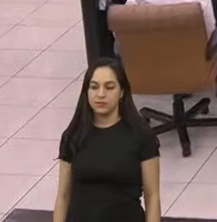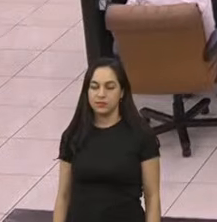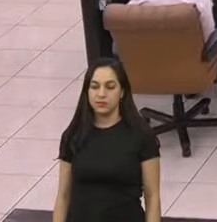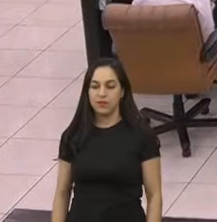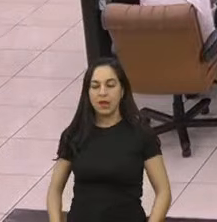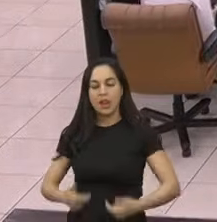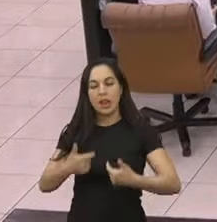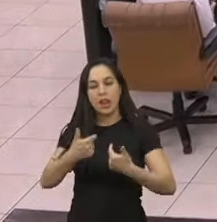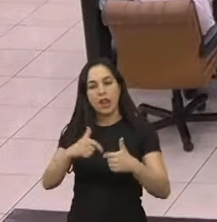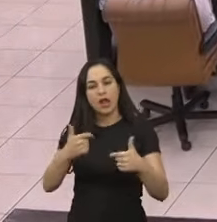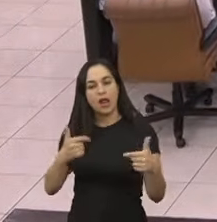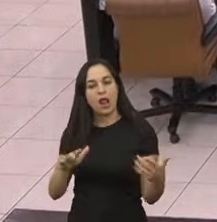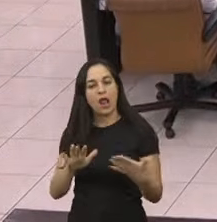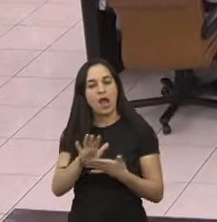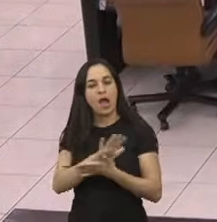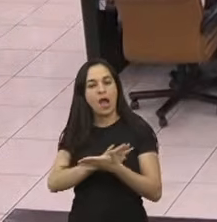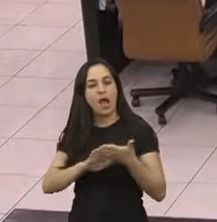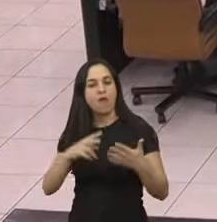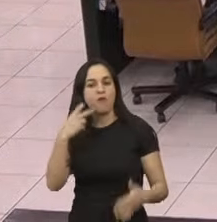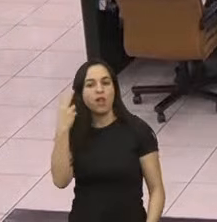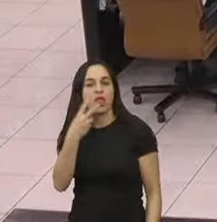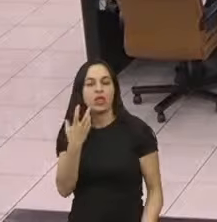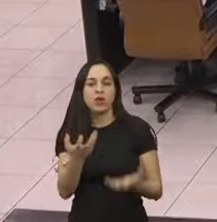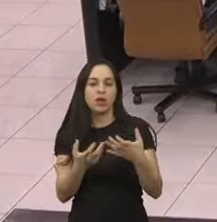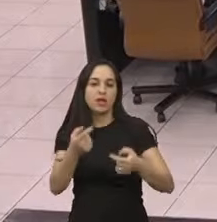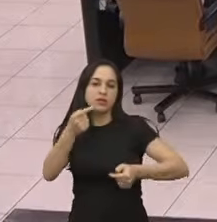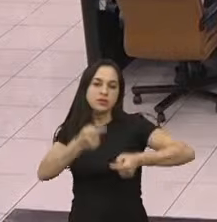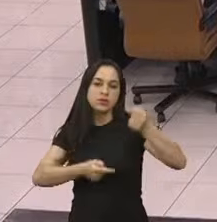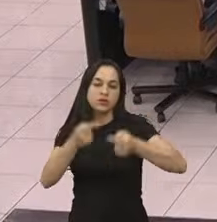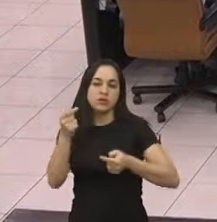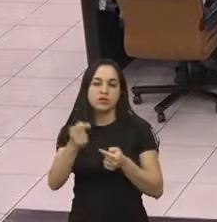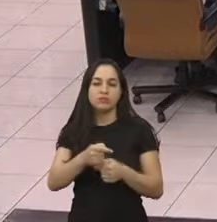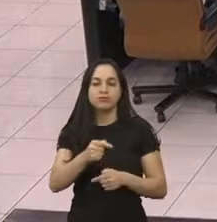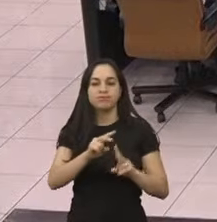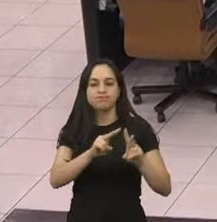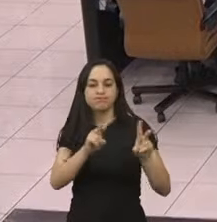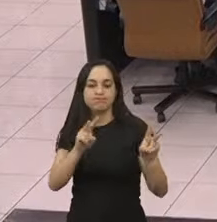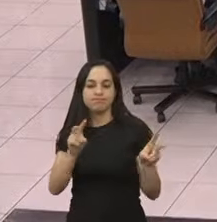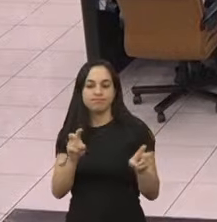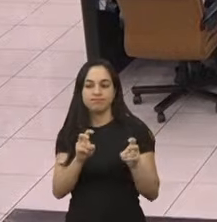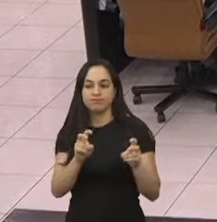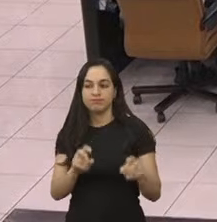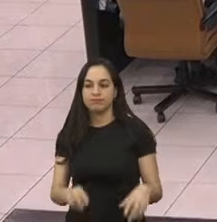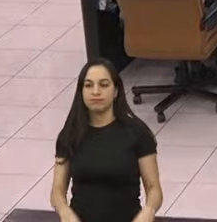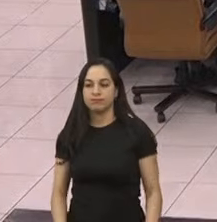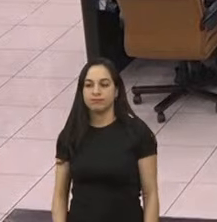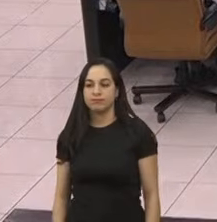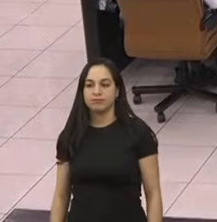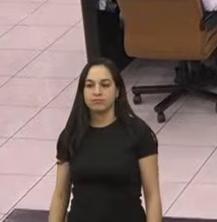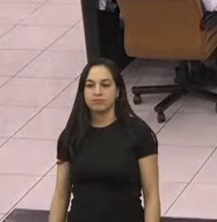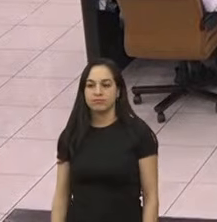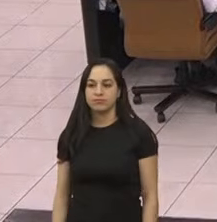Não havendo mais nenhum vereador desejando discutir a matéria. Tem emenda?